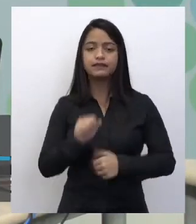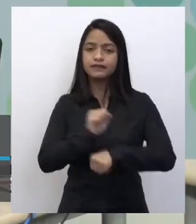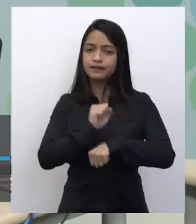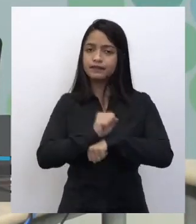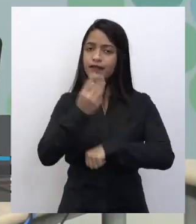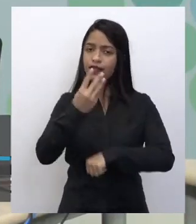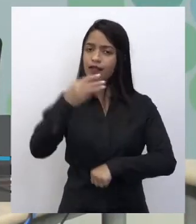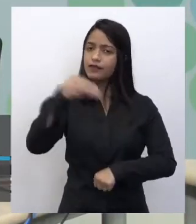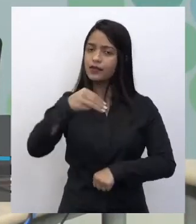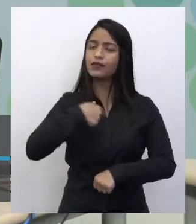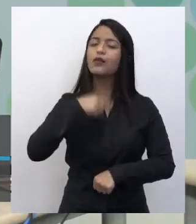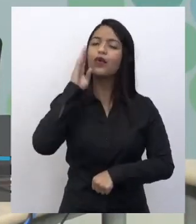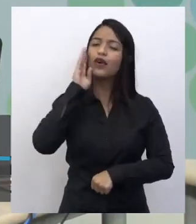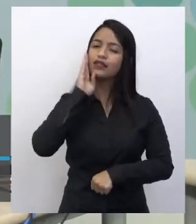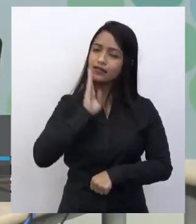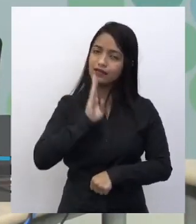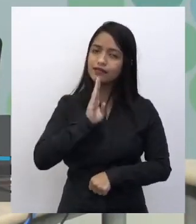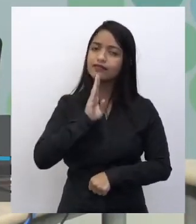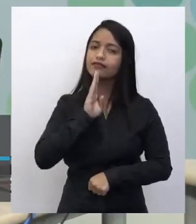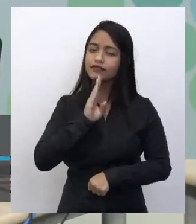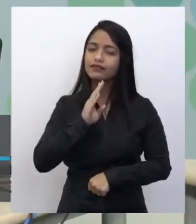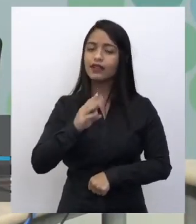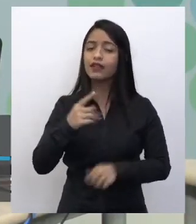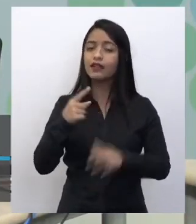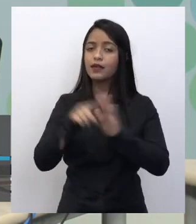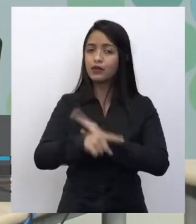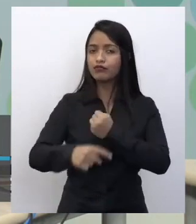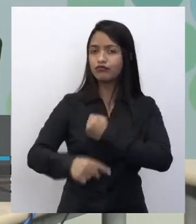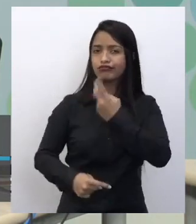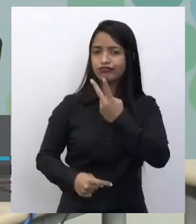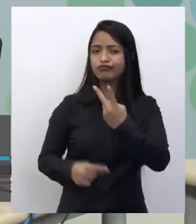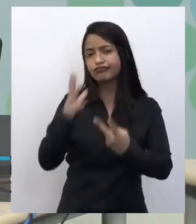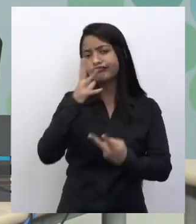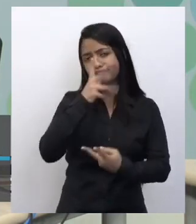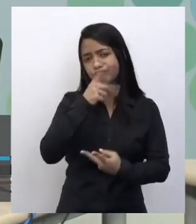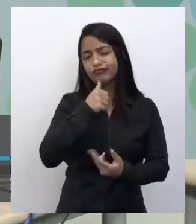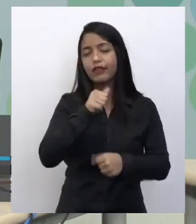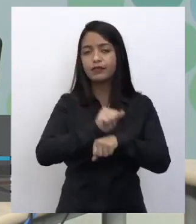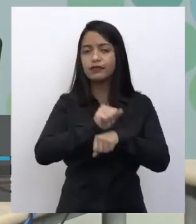3 minutinhos, vou ser boazinha, vai, porque a 2 eu demoro um pouquinho mais. 3 minutinhos para vocês responderem.